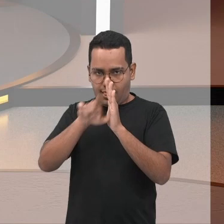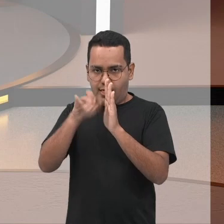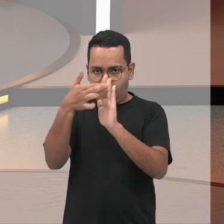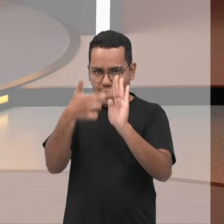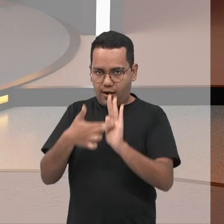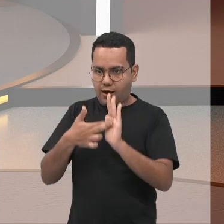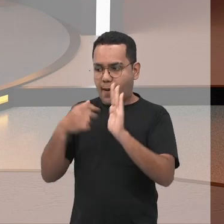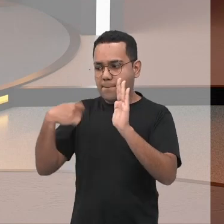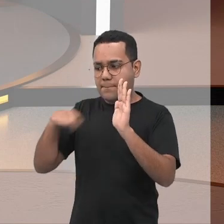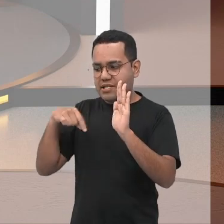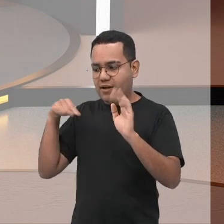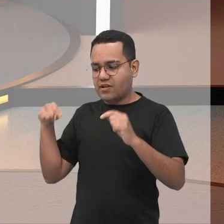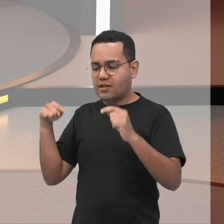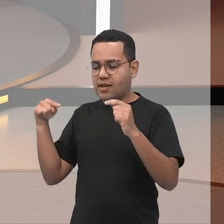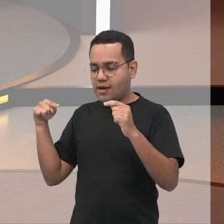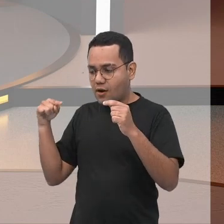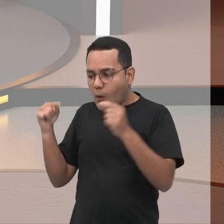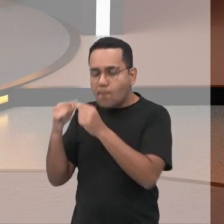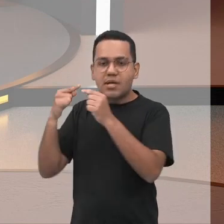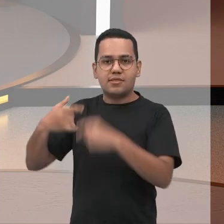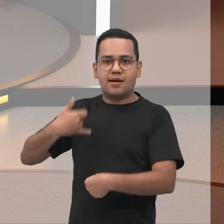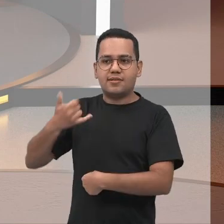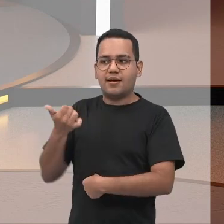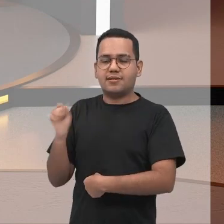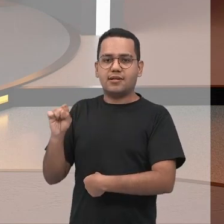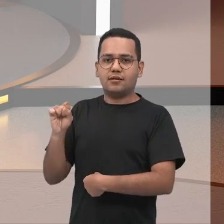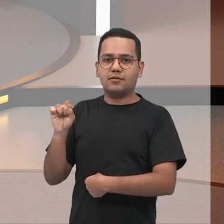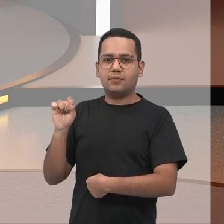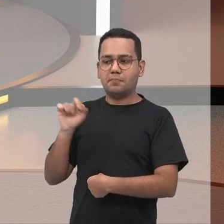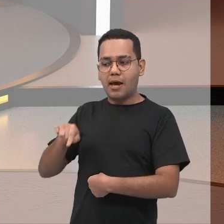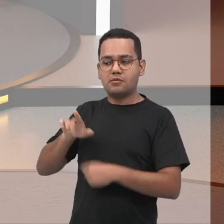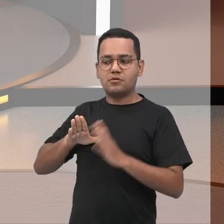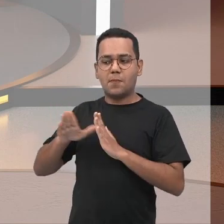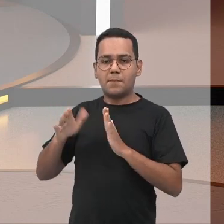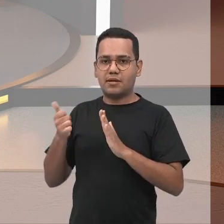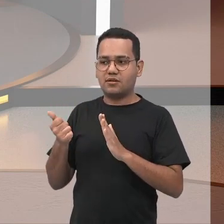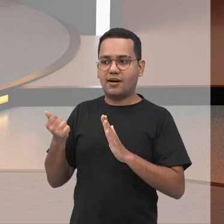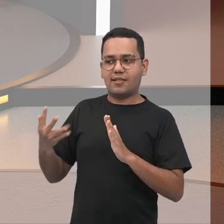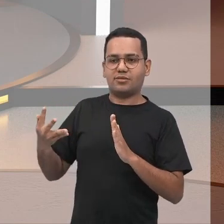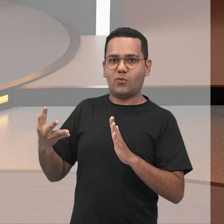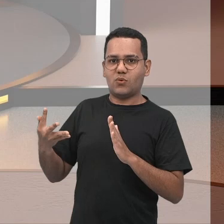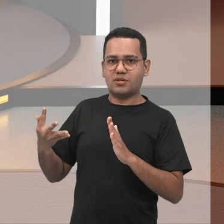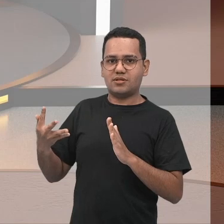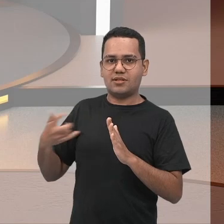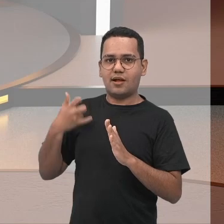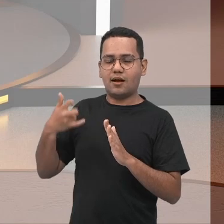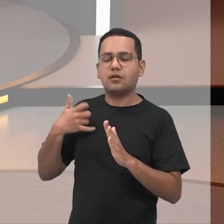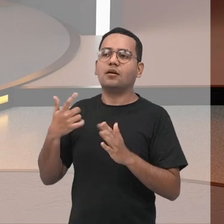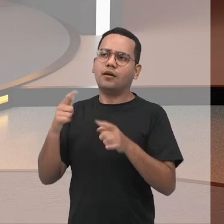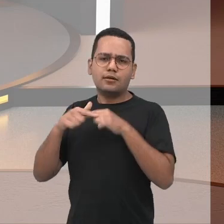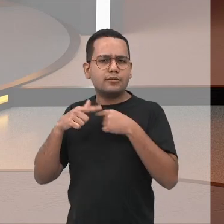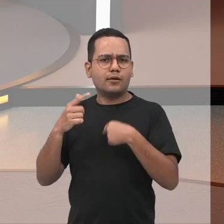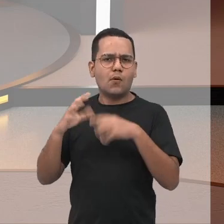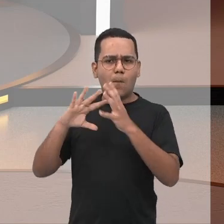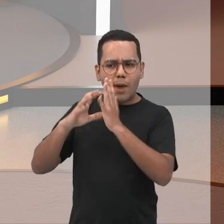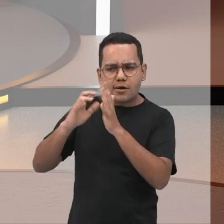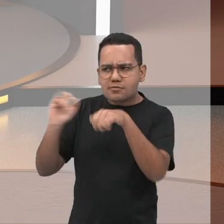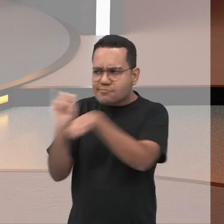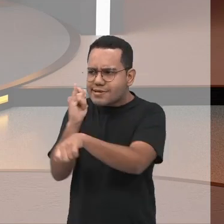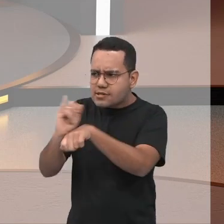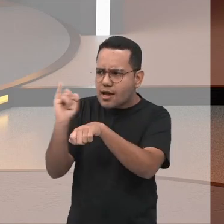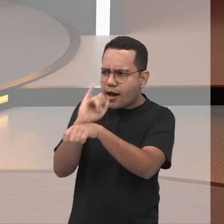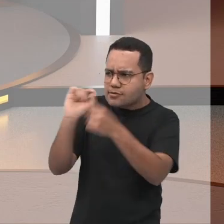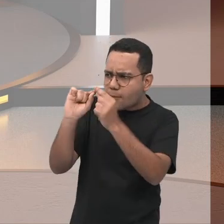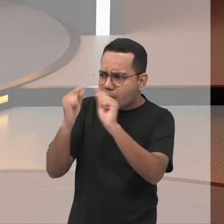completos. Dom Pedro não tinha ainda, só tinha 14. Mas foi dado um golpe da maioridade para introduzir Dom